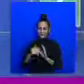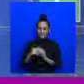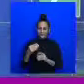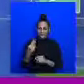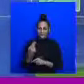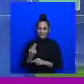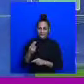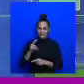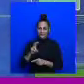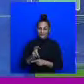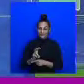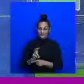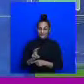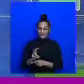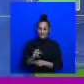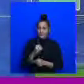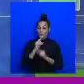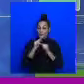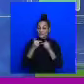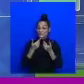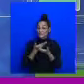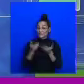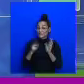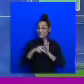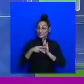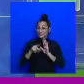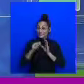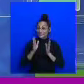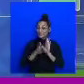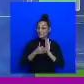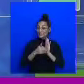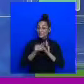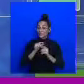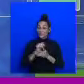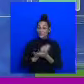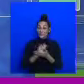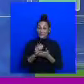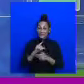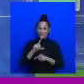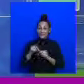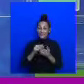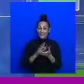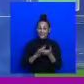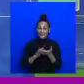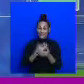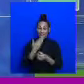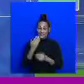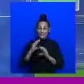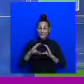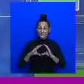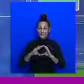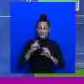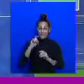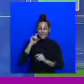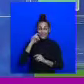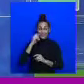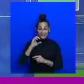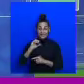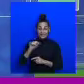a 25. Boa sorte para você que apostou. Começando o sorteio da Loto Fácil. Bola